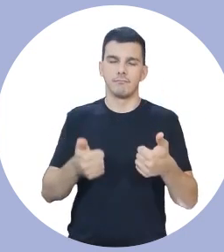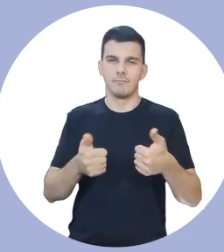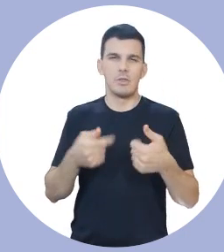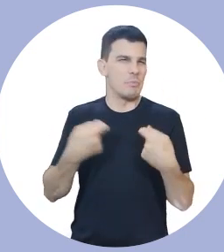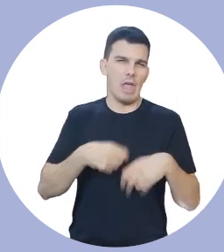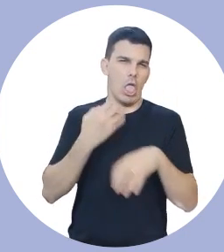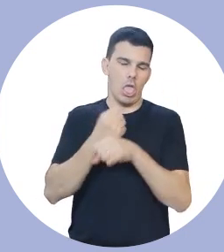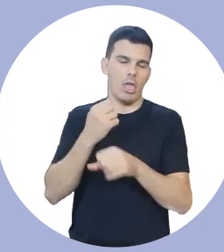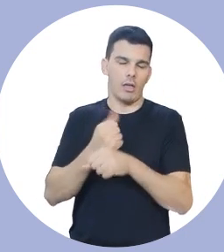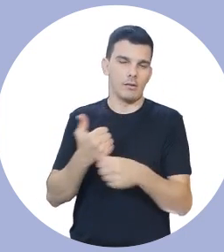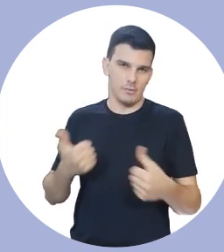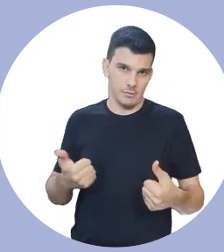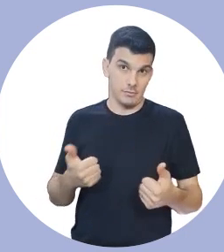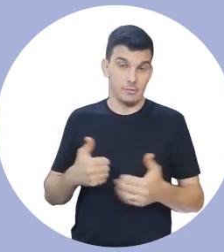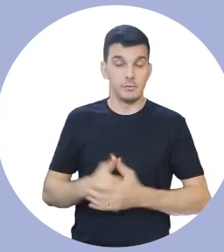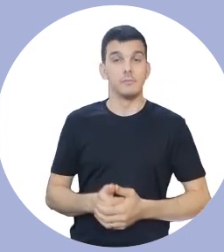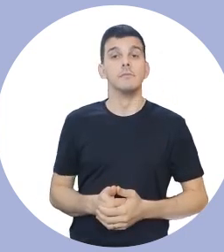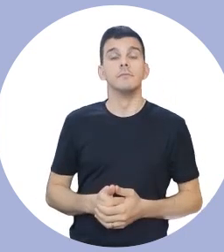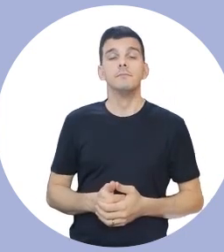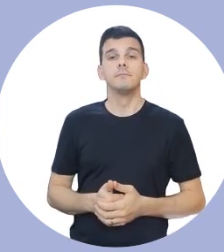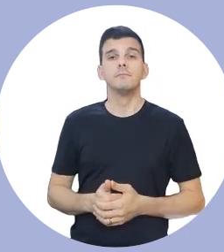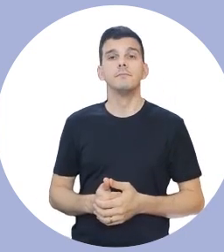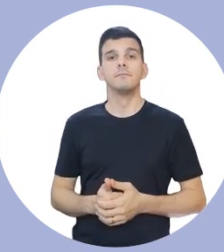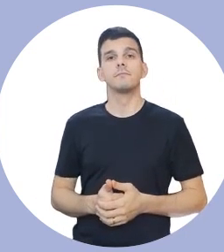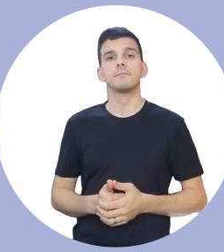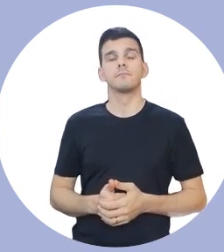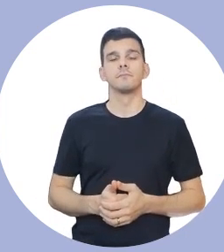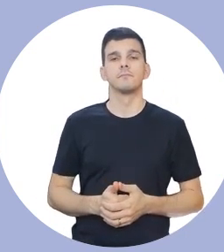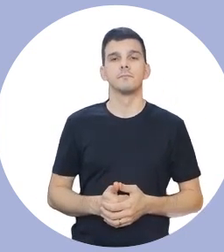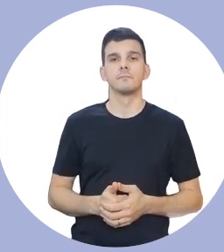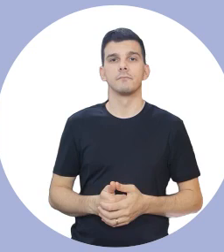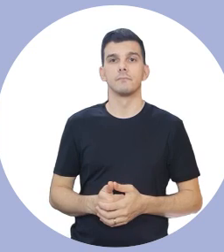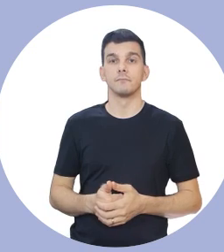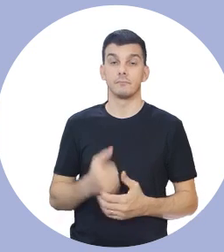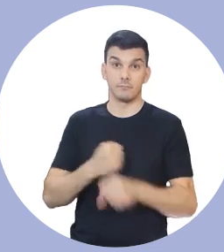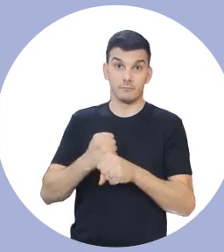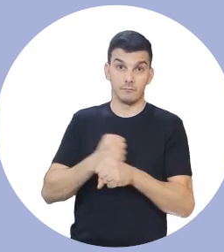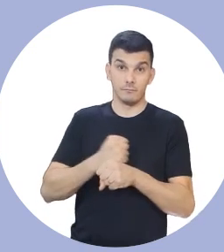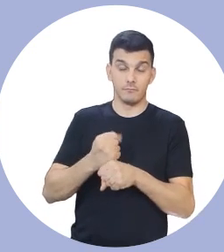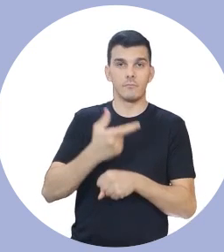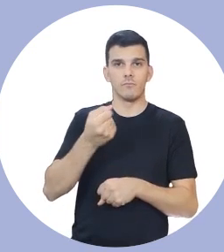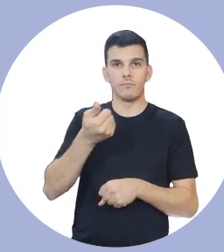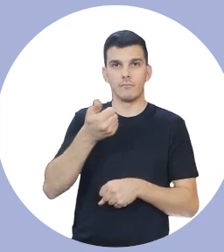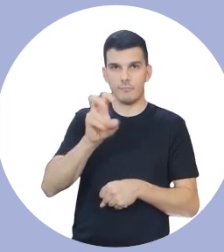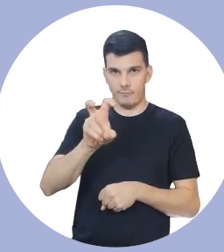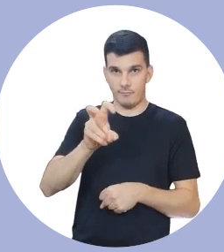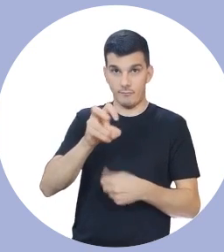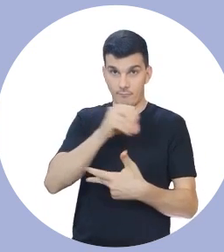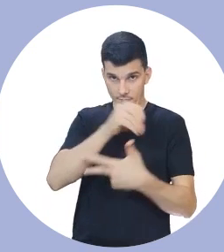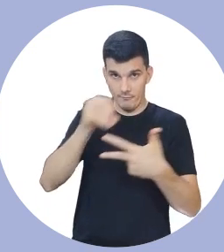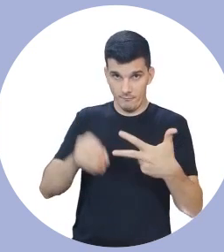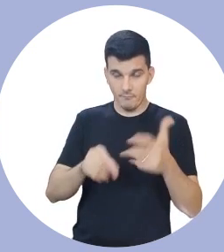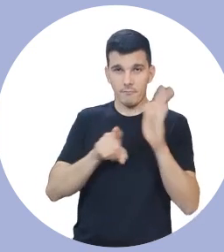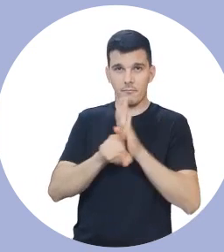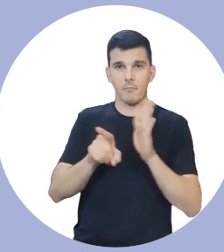as alternativas e vê como é que você pode comparar uma questão com a outra. Já no Enem de